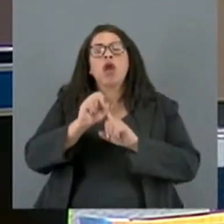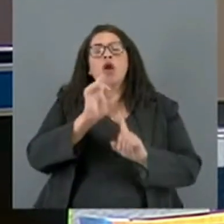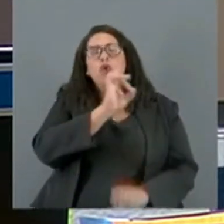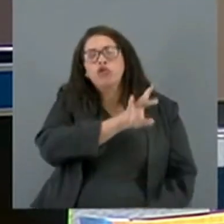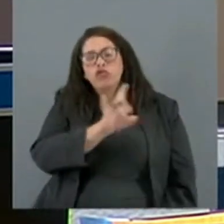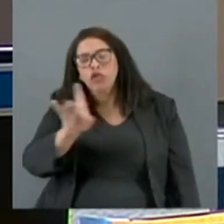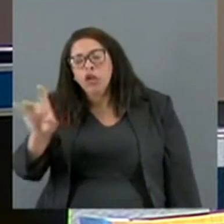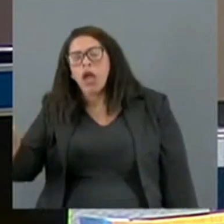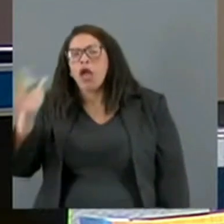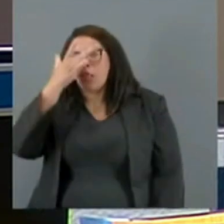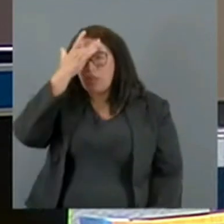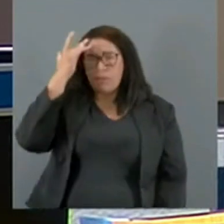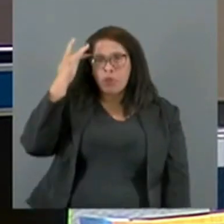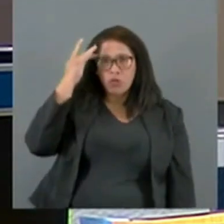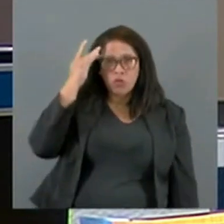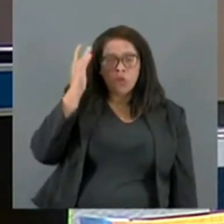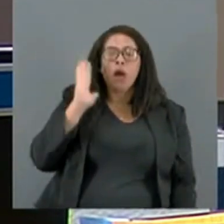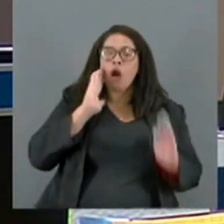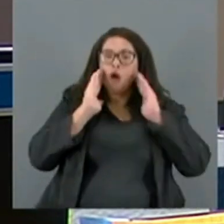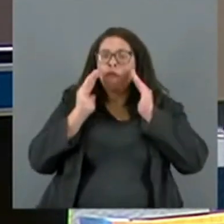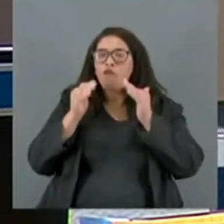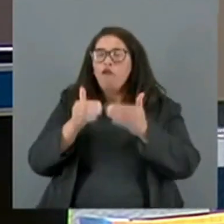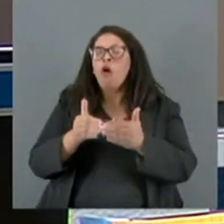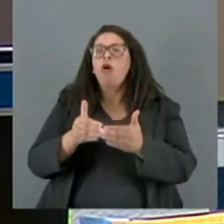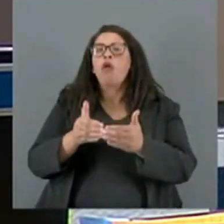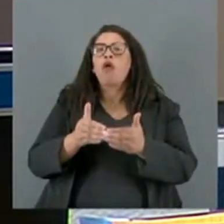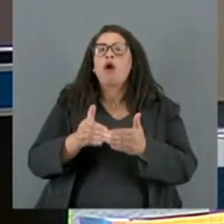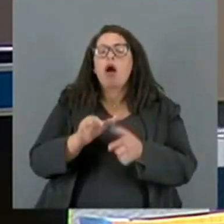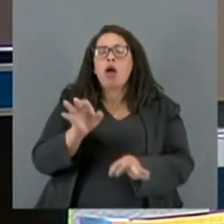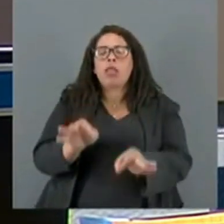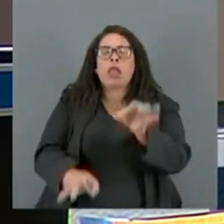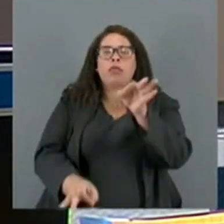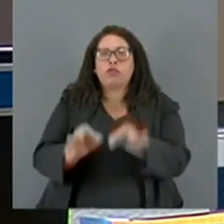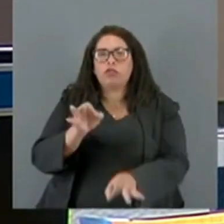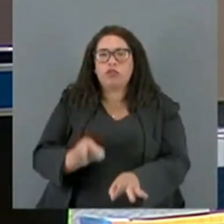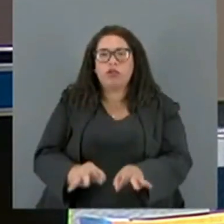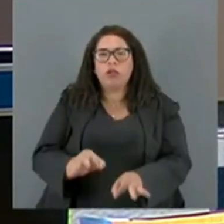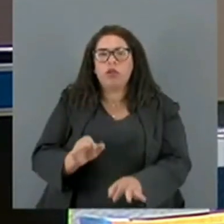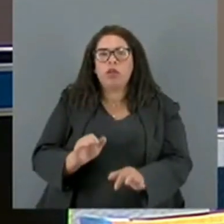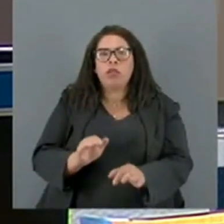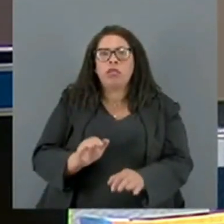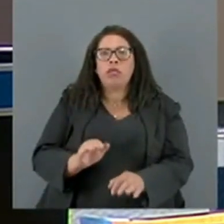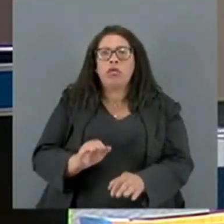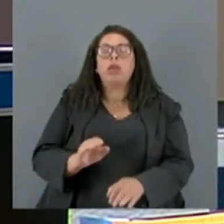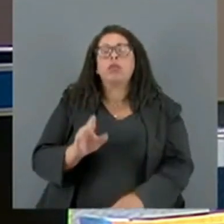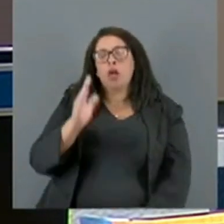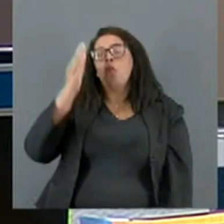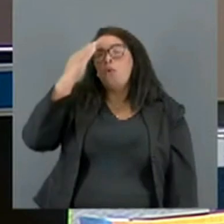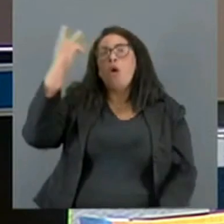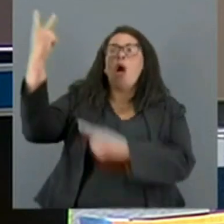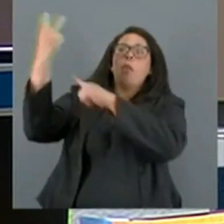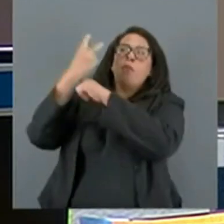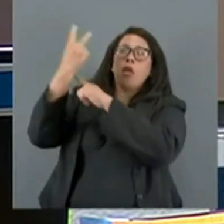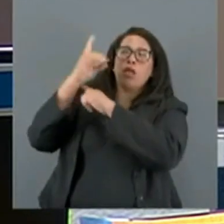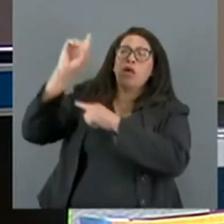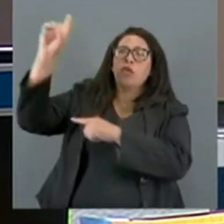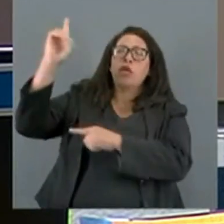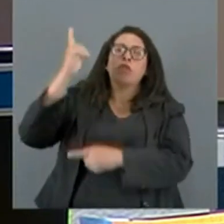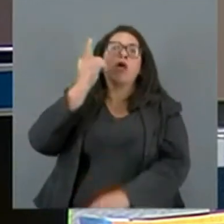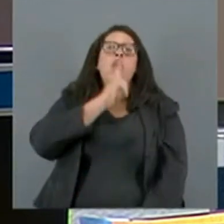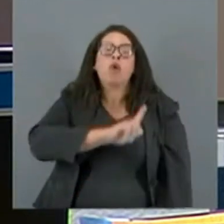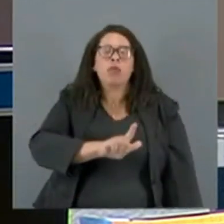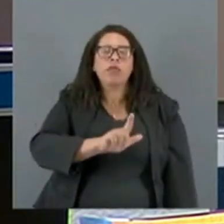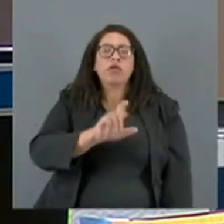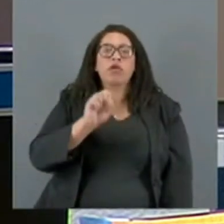individuais. Focado nesta concepção jurídica e sob a proteção divina, cheguei ao Tribunal